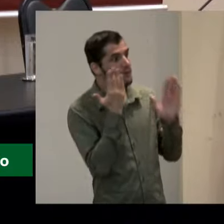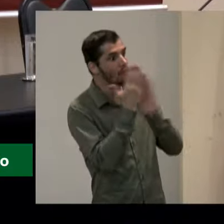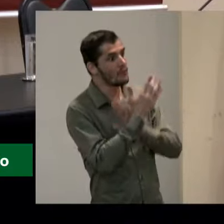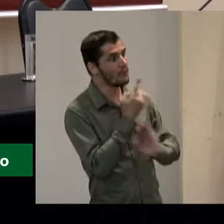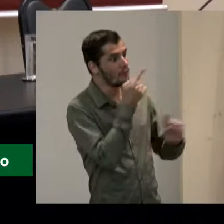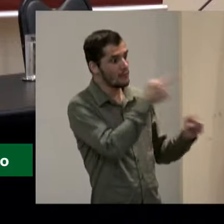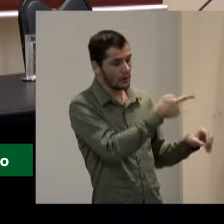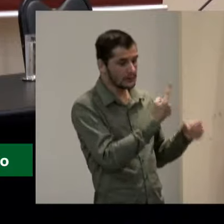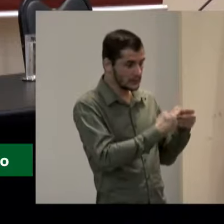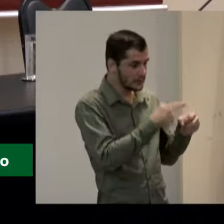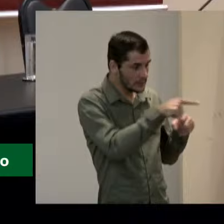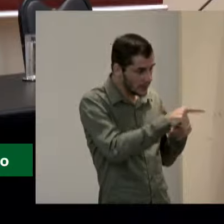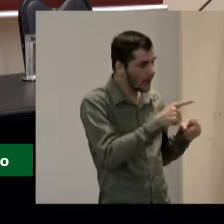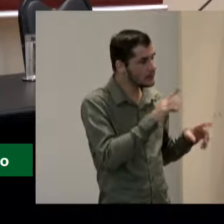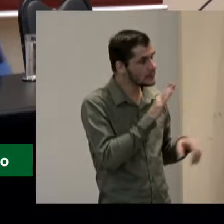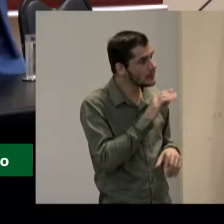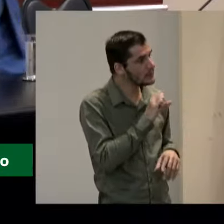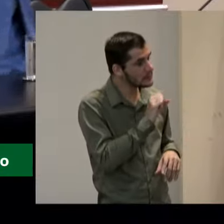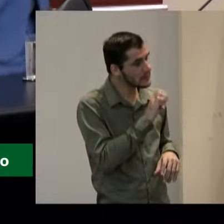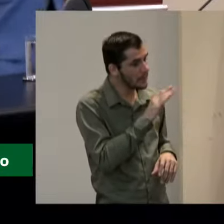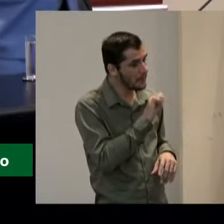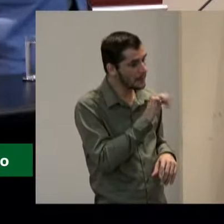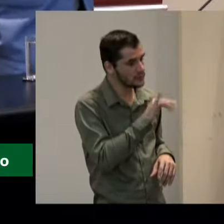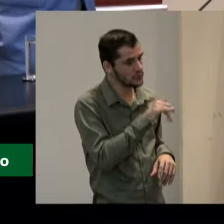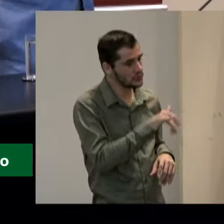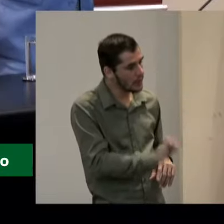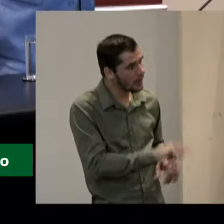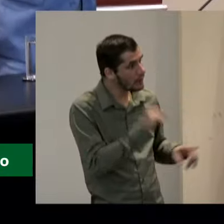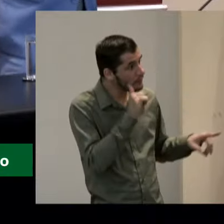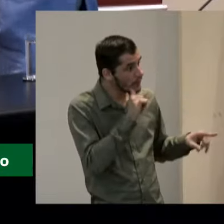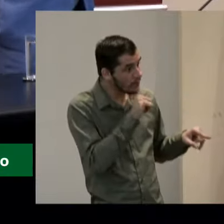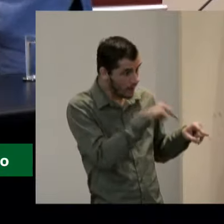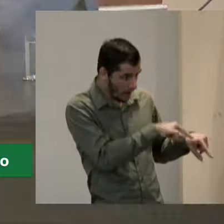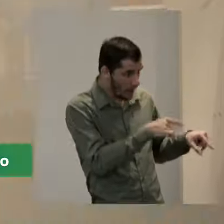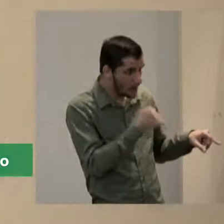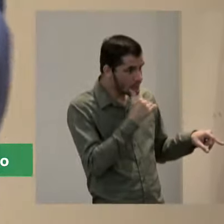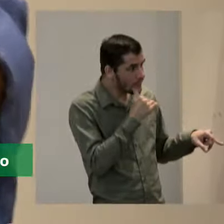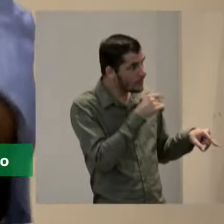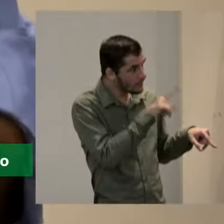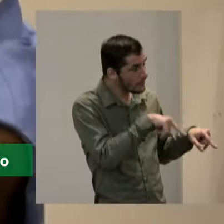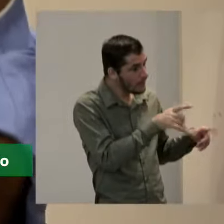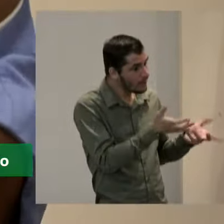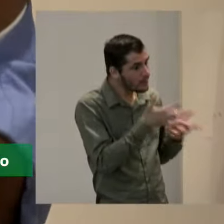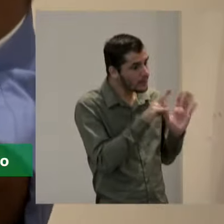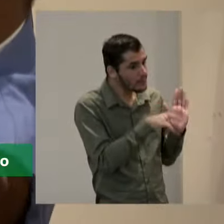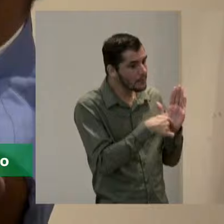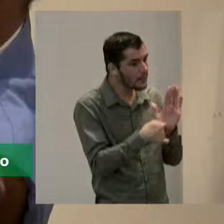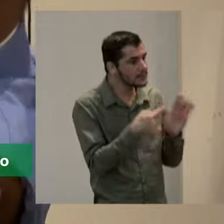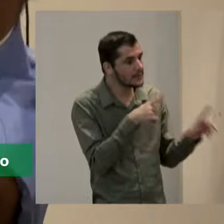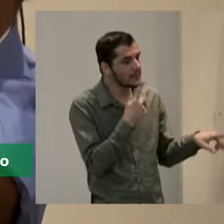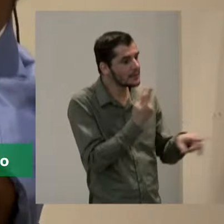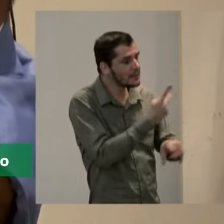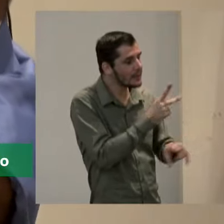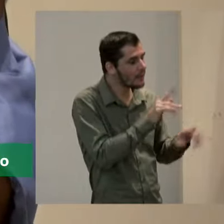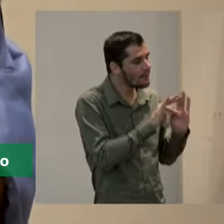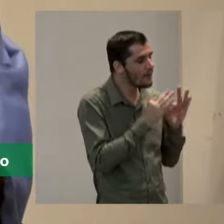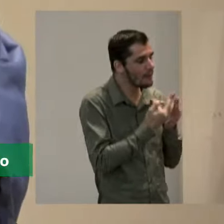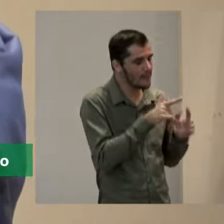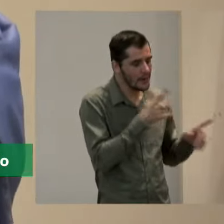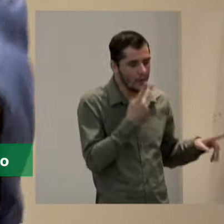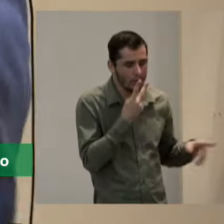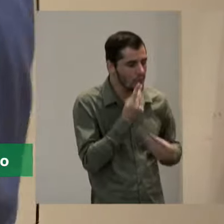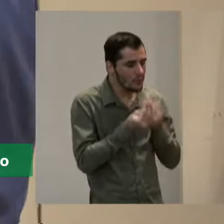Sebastiana. E Dona Sebastiana é o que eu quero apresentar para vocês, o mundo da família com pessoa com